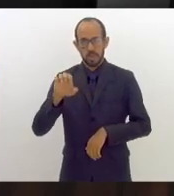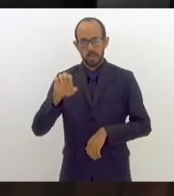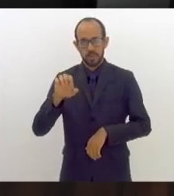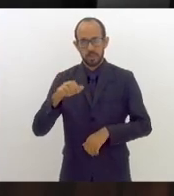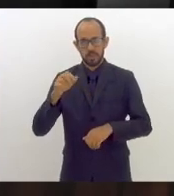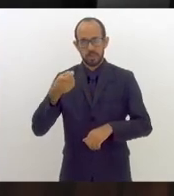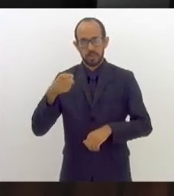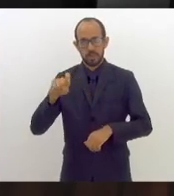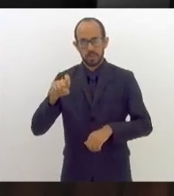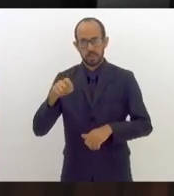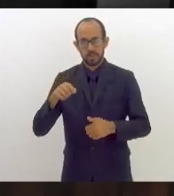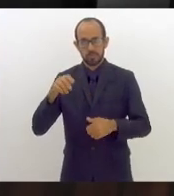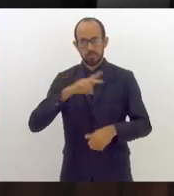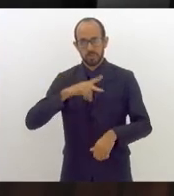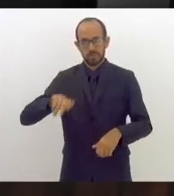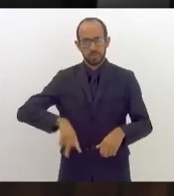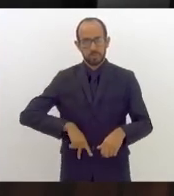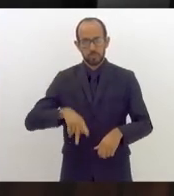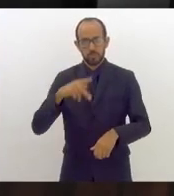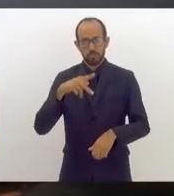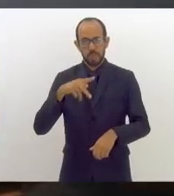Antônio Carlos